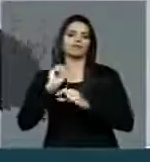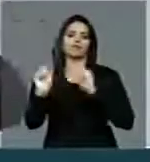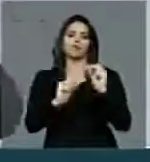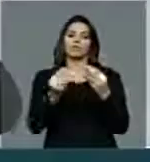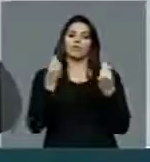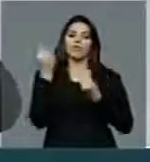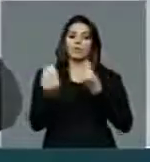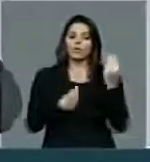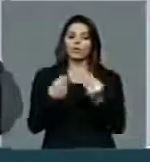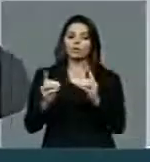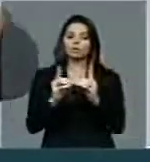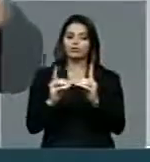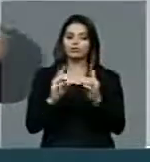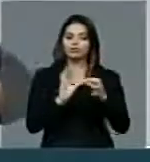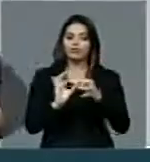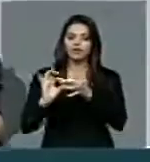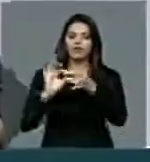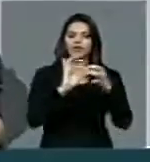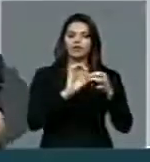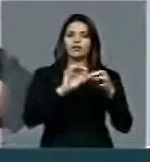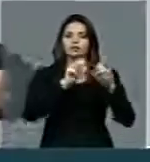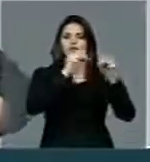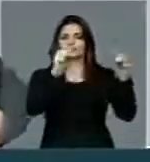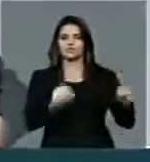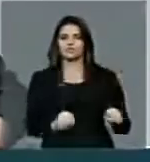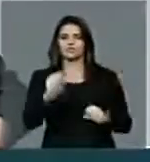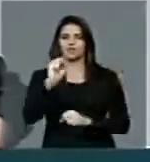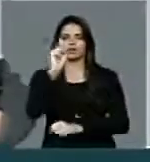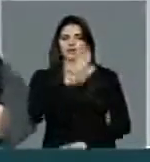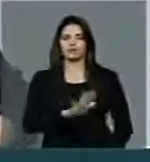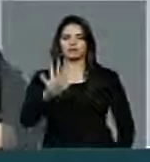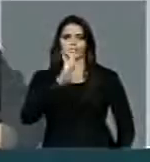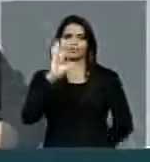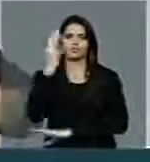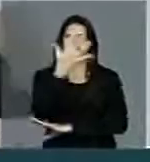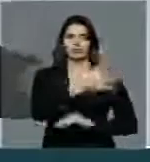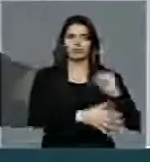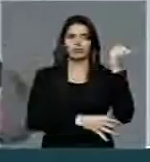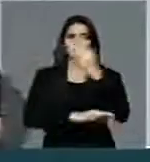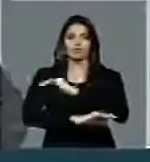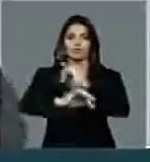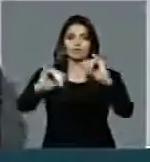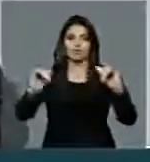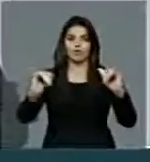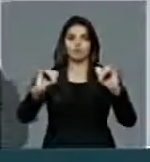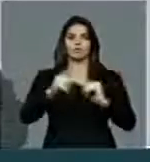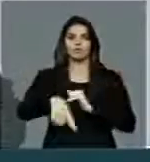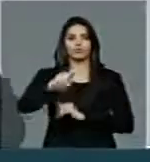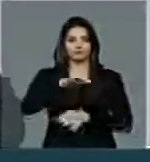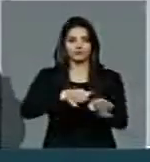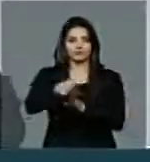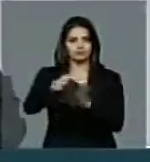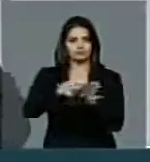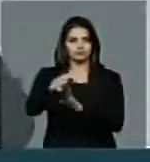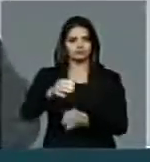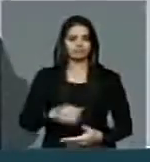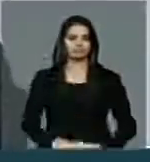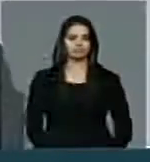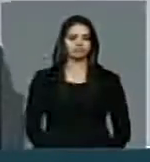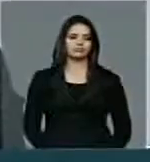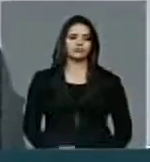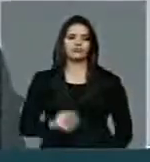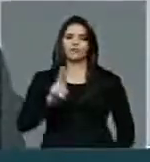isso dialoga dentro do próprio Sistema Nacional de Meio Ambiente de Informação, que vocês mesmos recomendaram. Então,